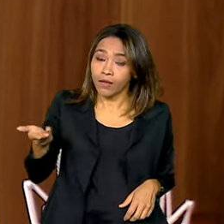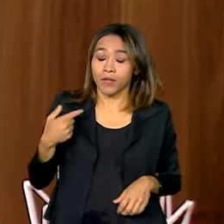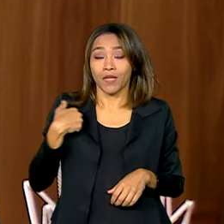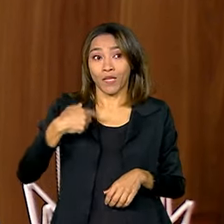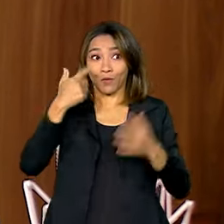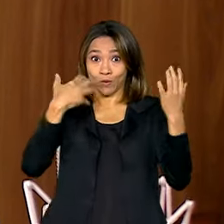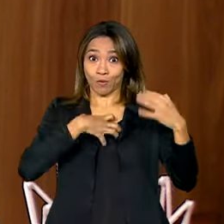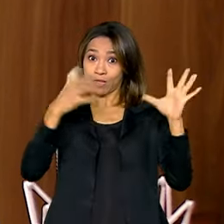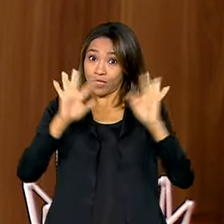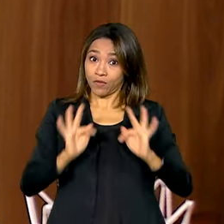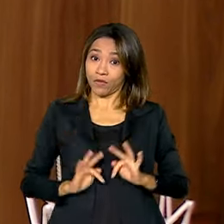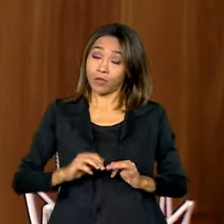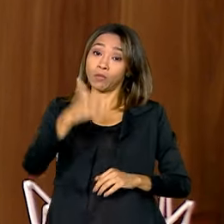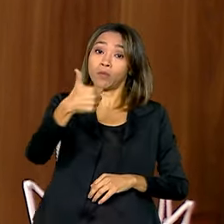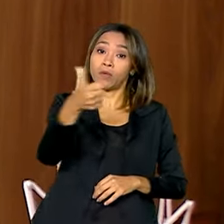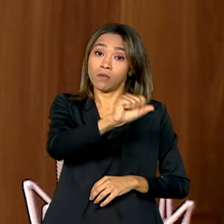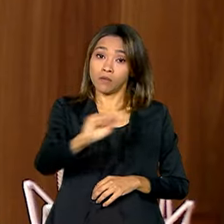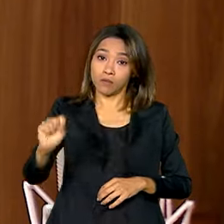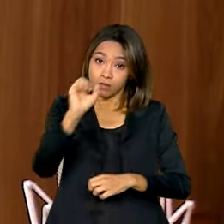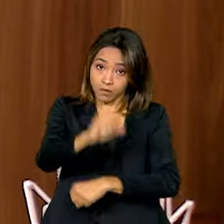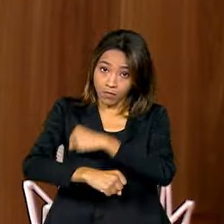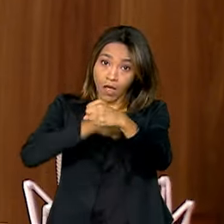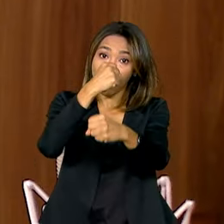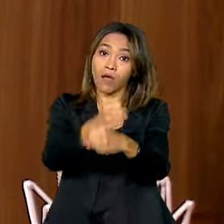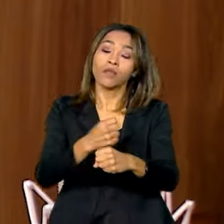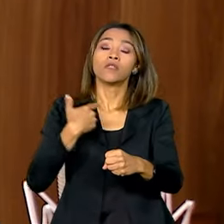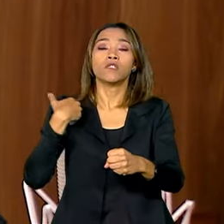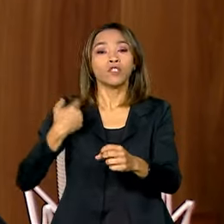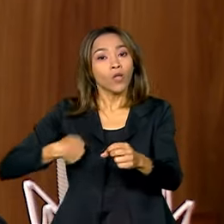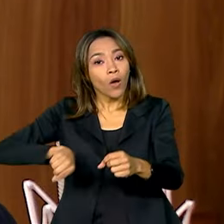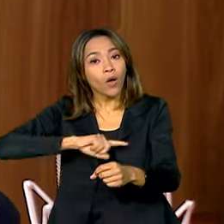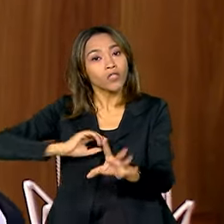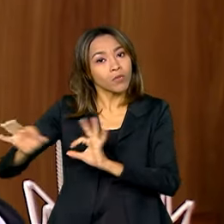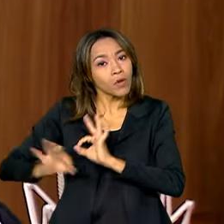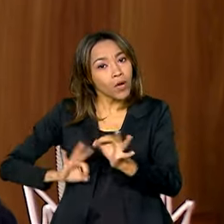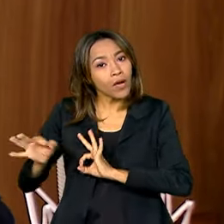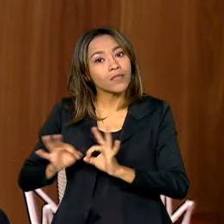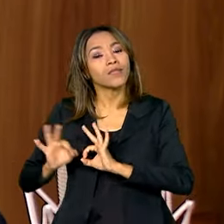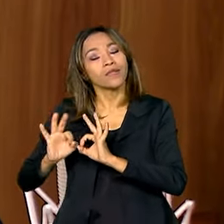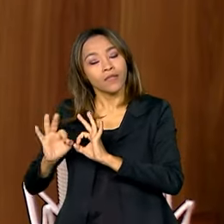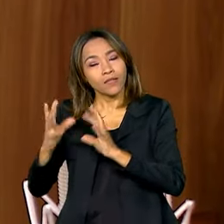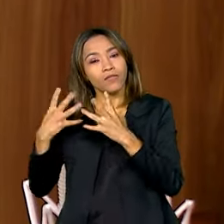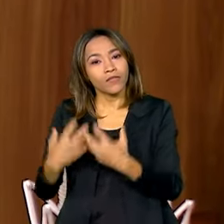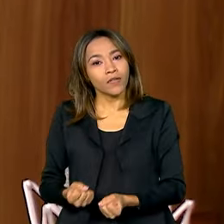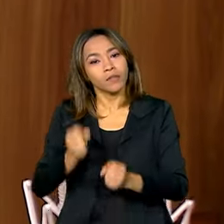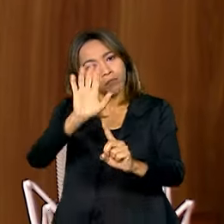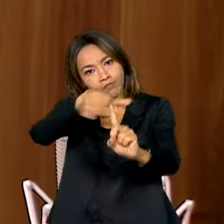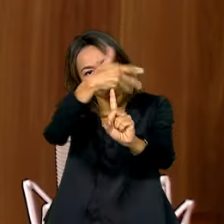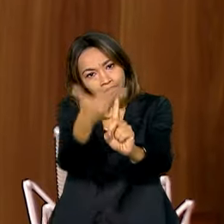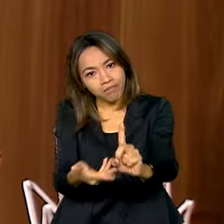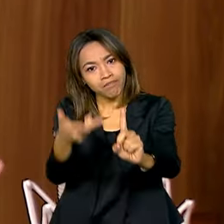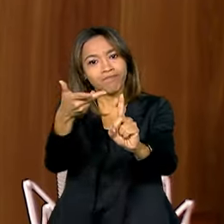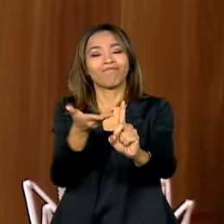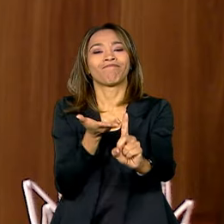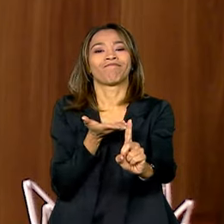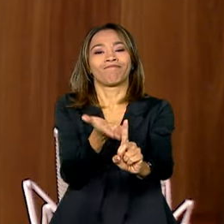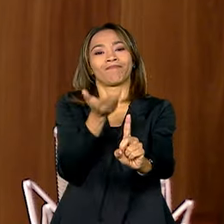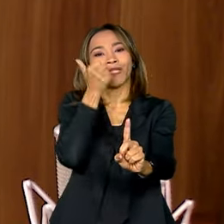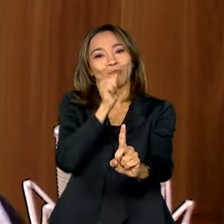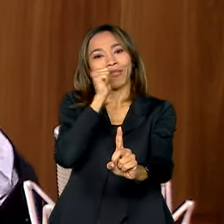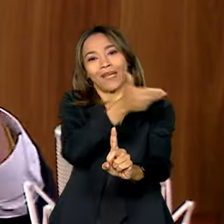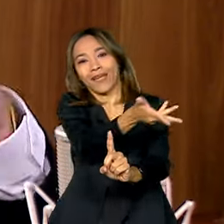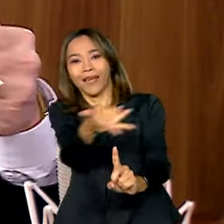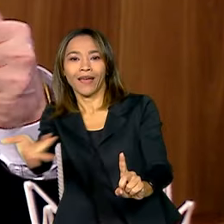vem, no primeiro semestre do ano que vem, nós vamos estar promovendo e premiando pela primeira vez esses exemplos que a gente